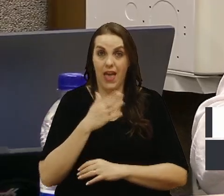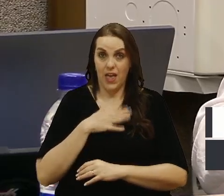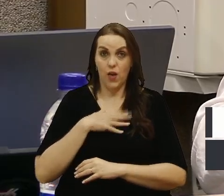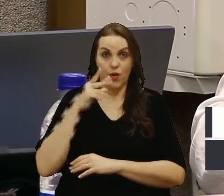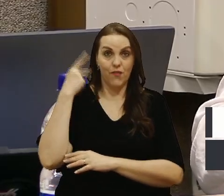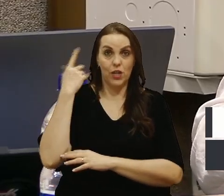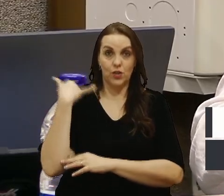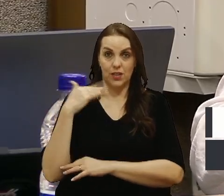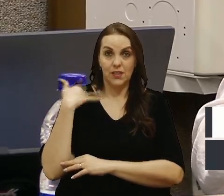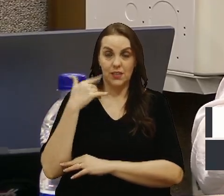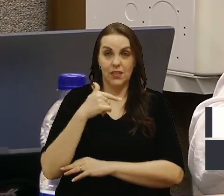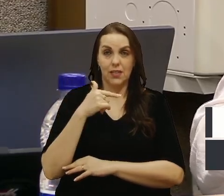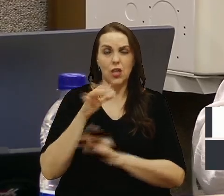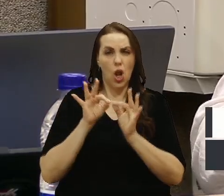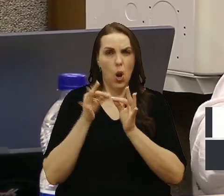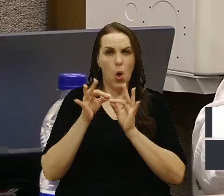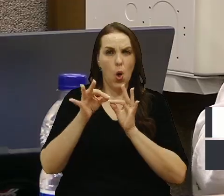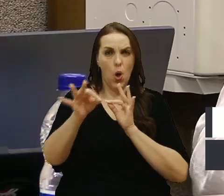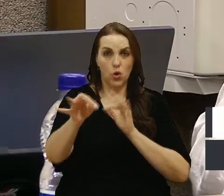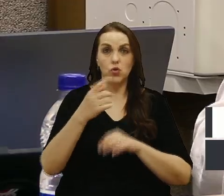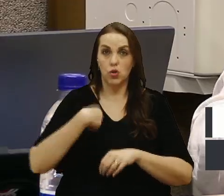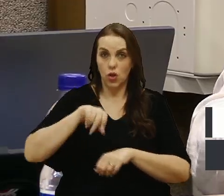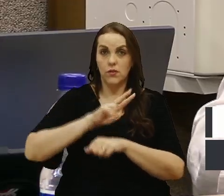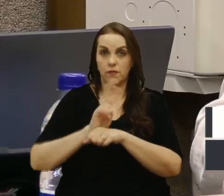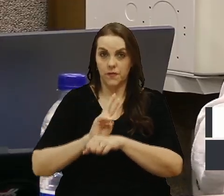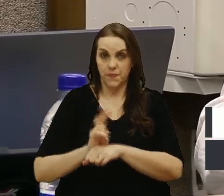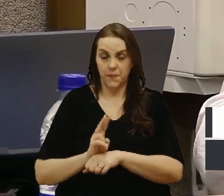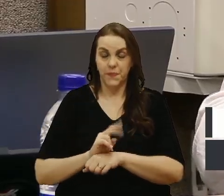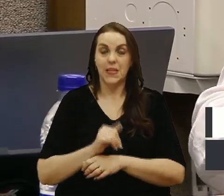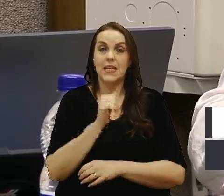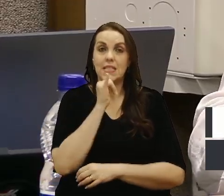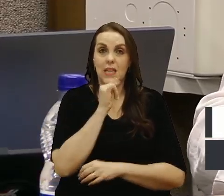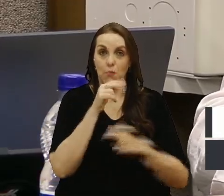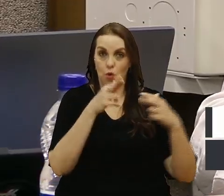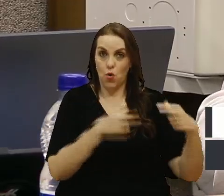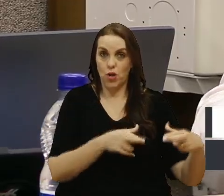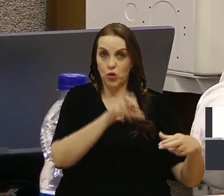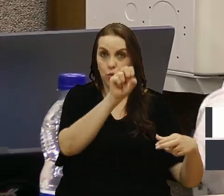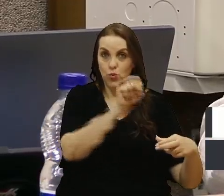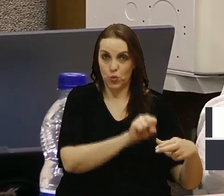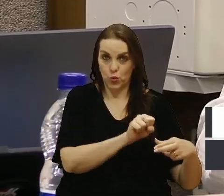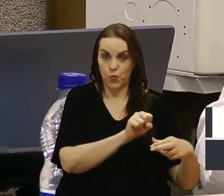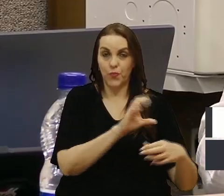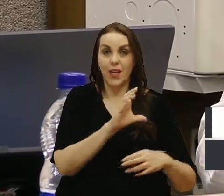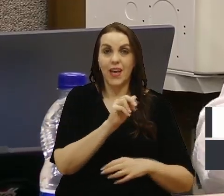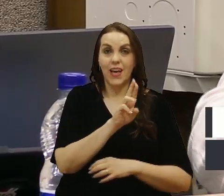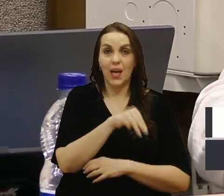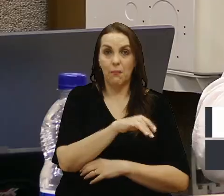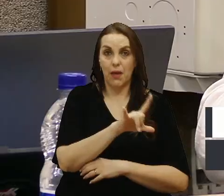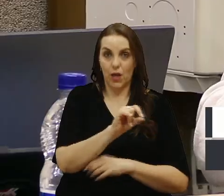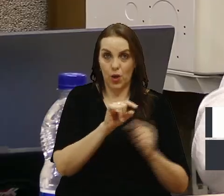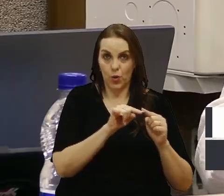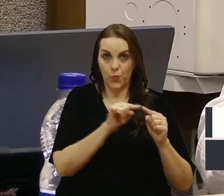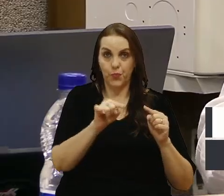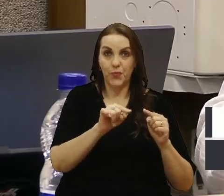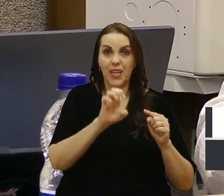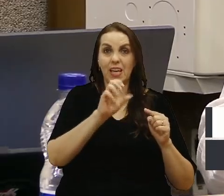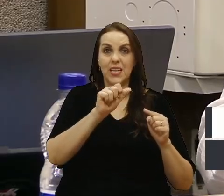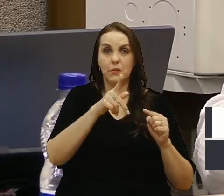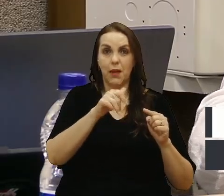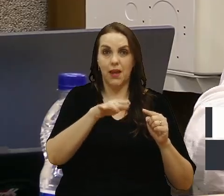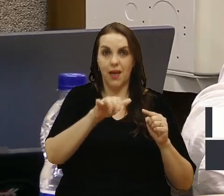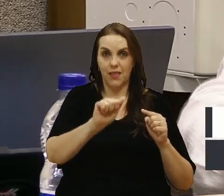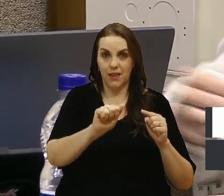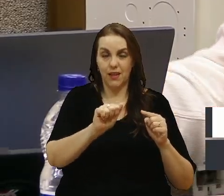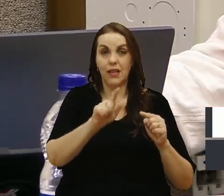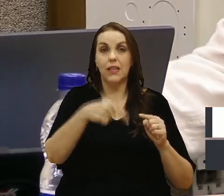fiscalizamos linhas longas. Agora, por exemplo, a linha da Zona Sul, que pega o Carmelo, depois pega o Esplanada,